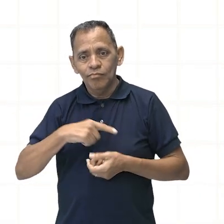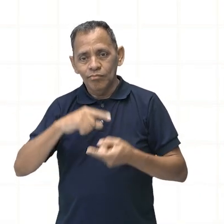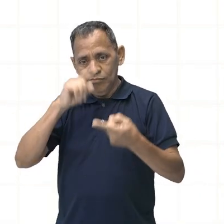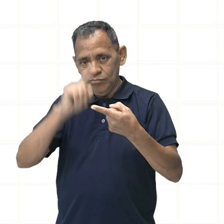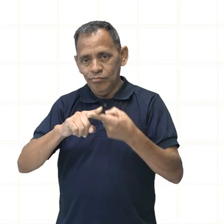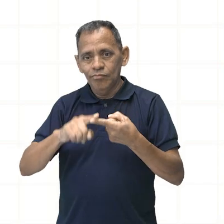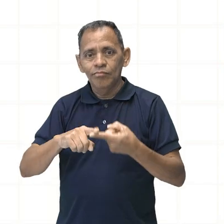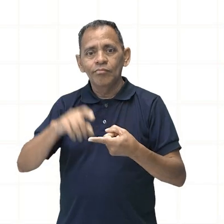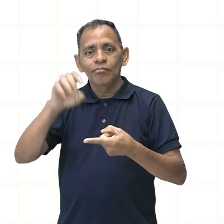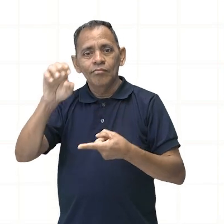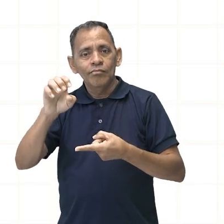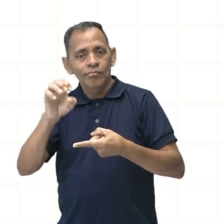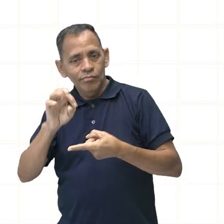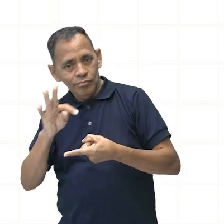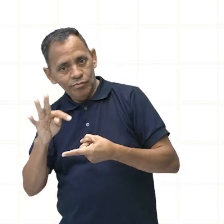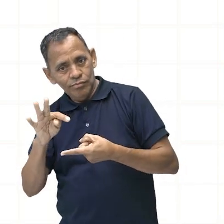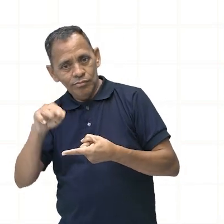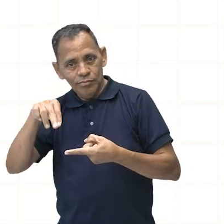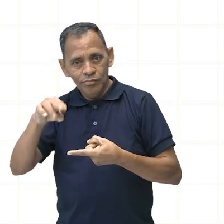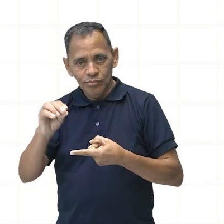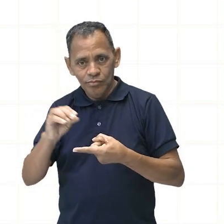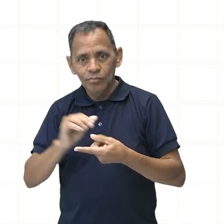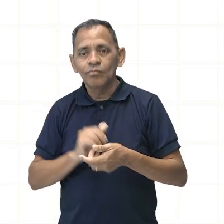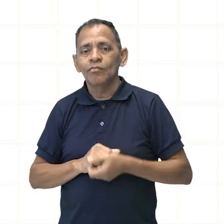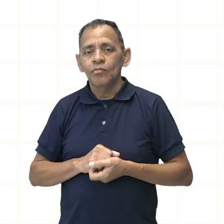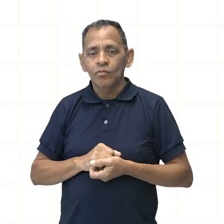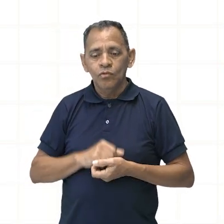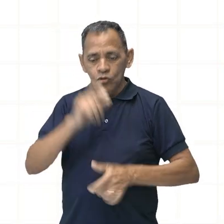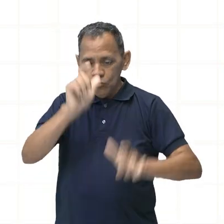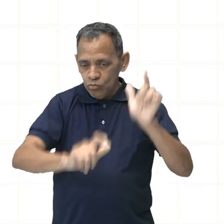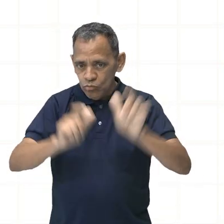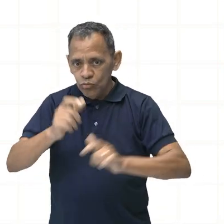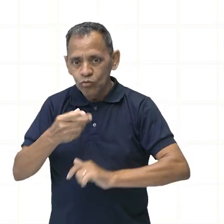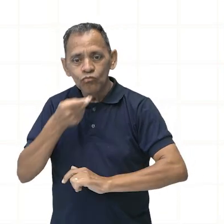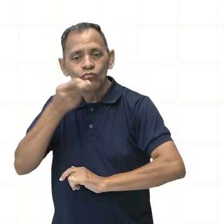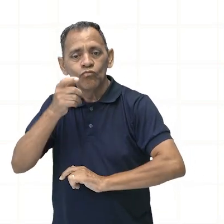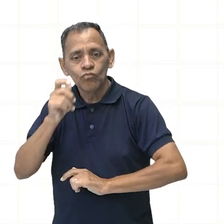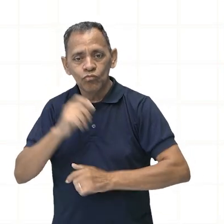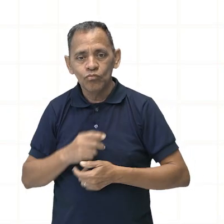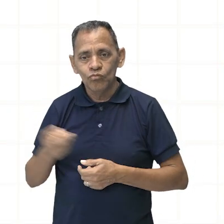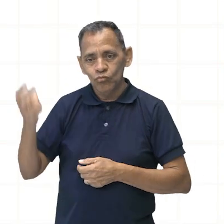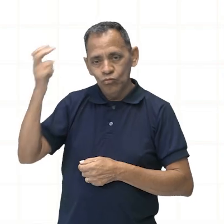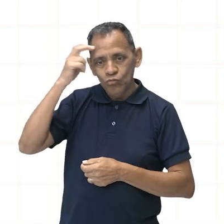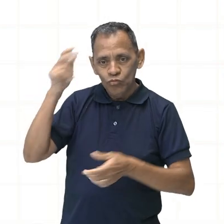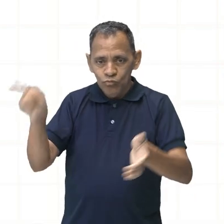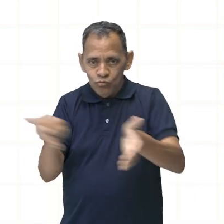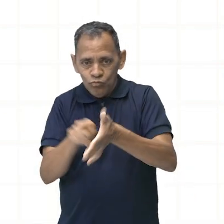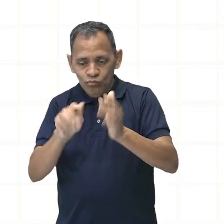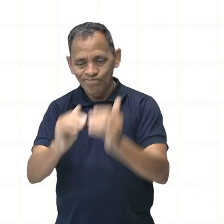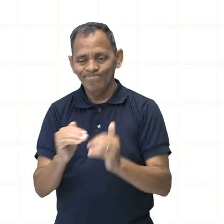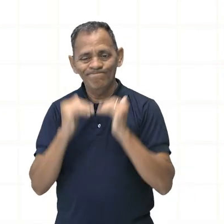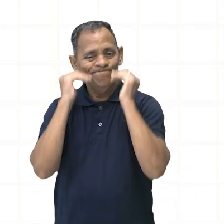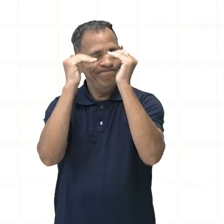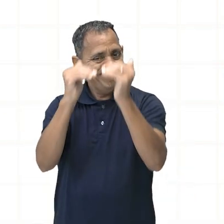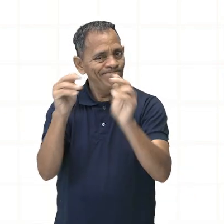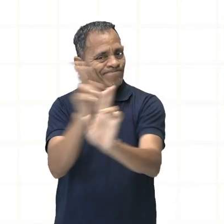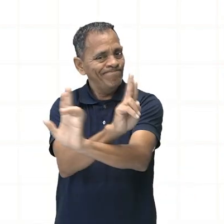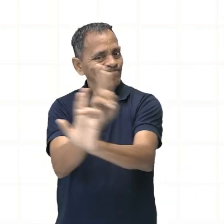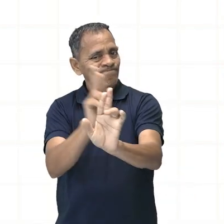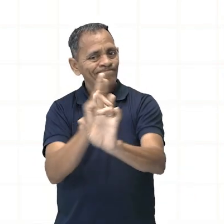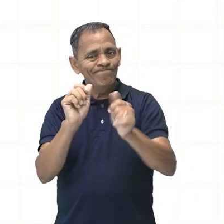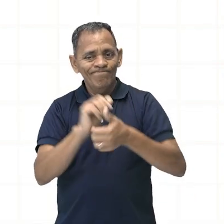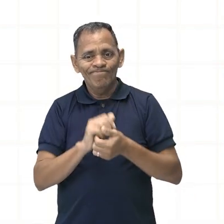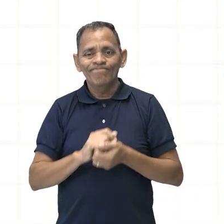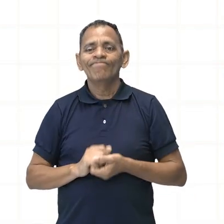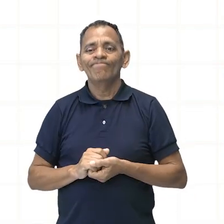gente tem um povo ou um indivíduo dizendo que a sua cultura ela é superior em relação